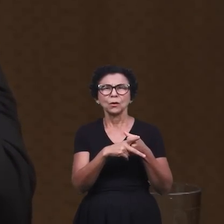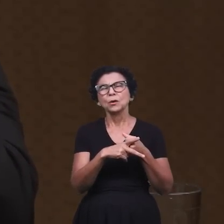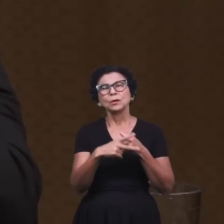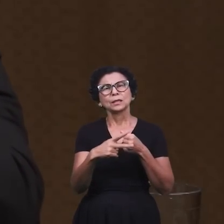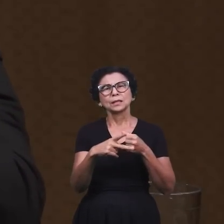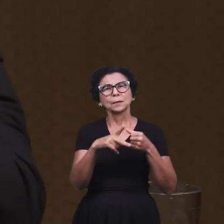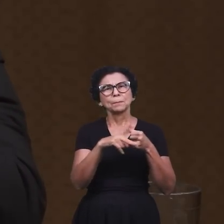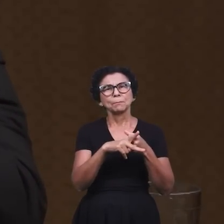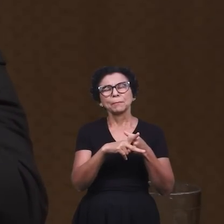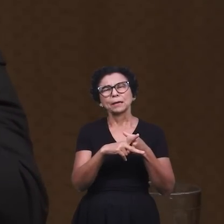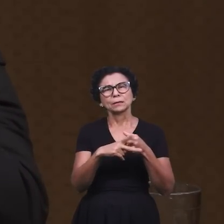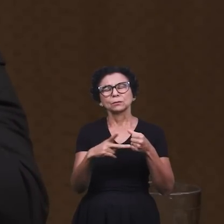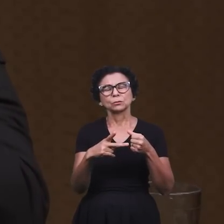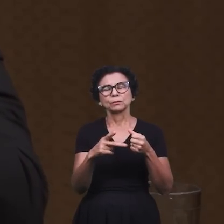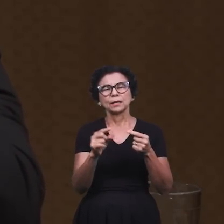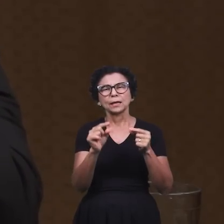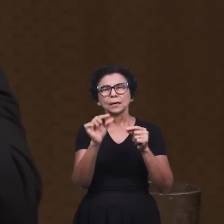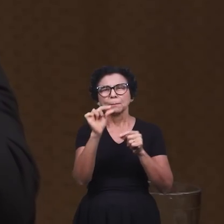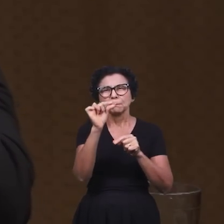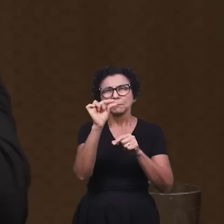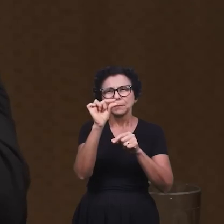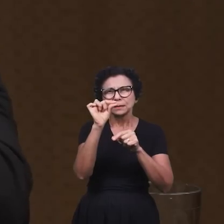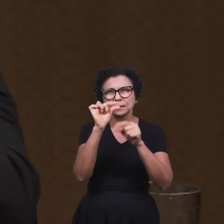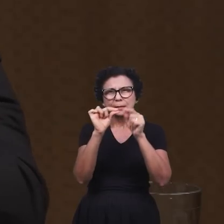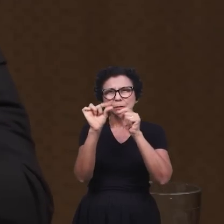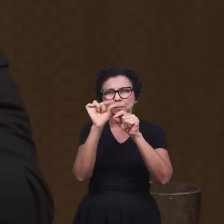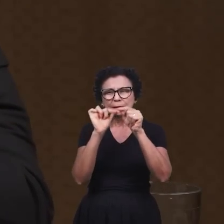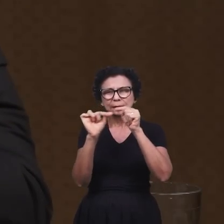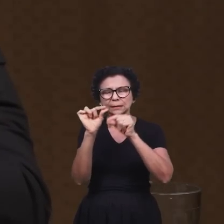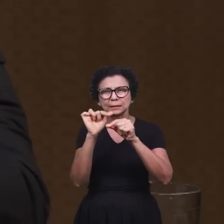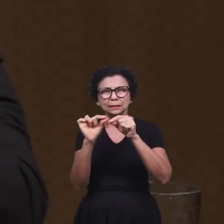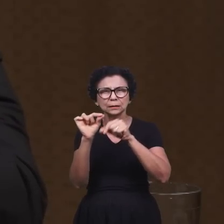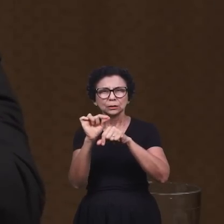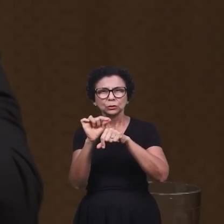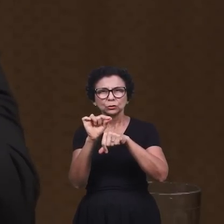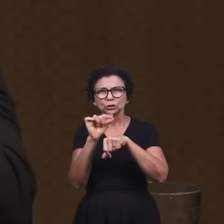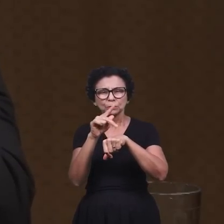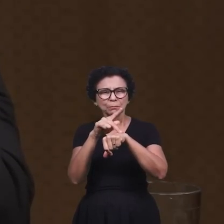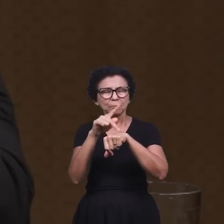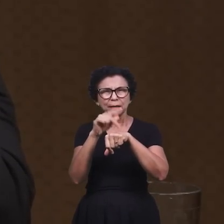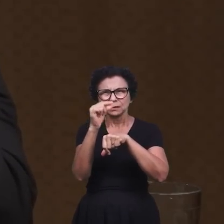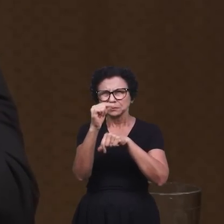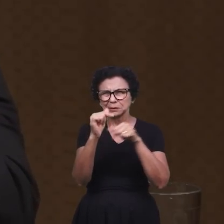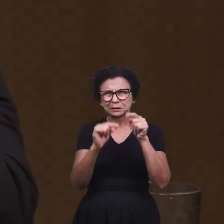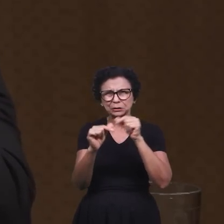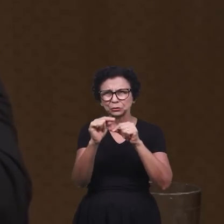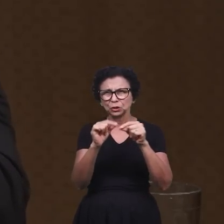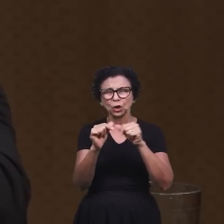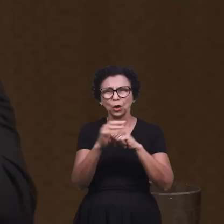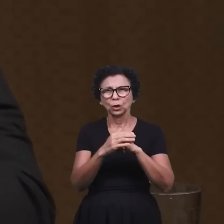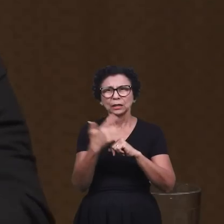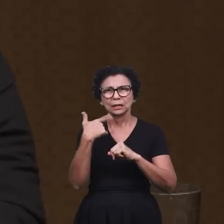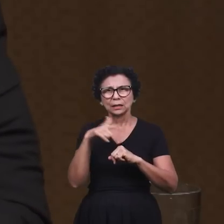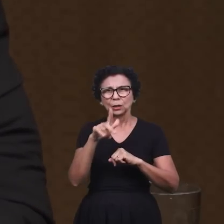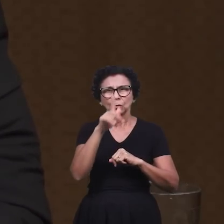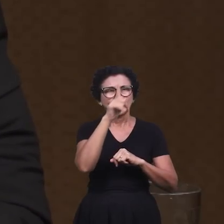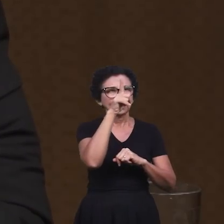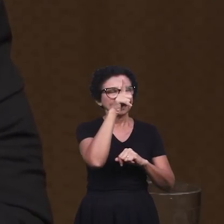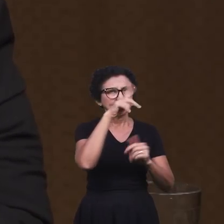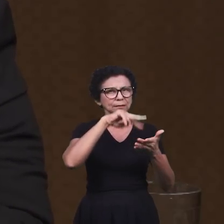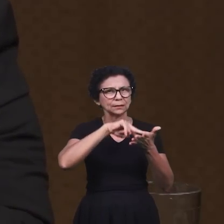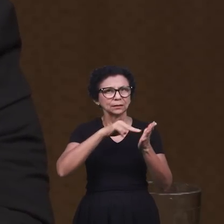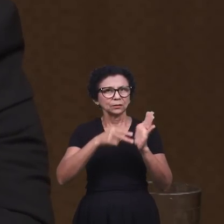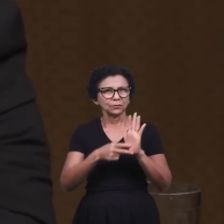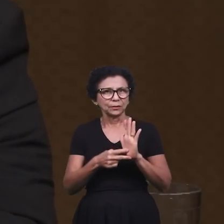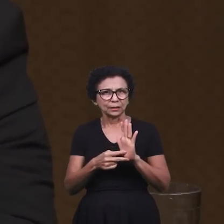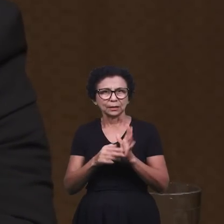né? A palavra que o Senhor usa no grego é um pedaço de rocha, né? Um fragmento de rocha. Mas quando ele